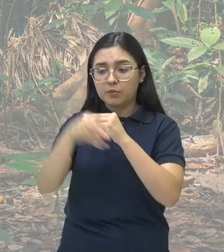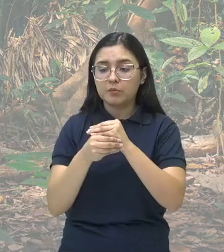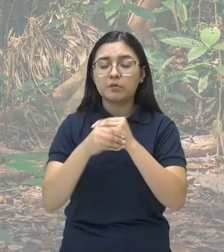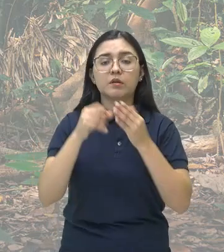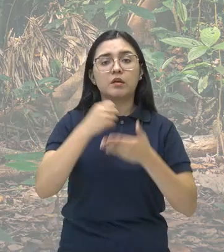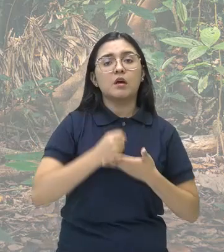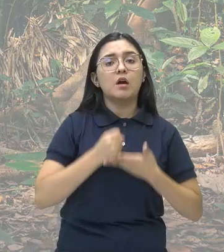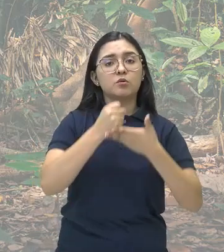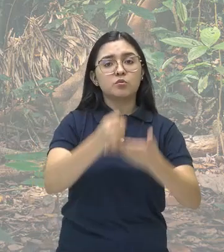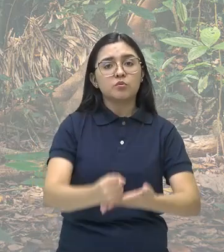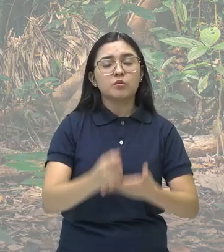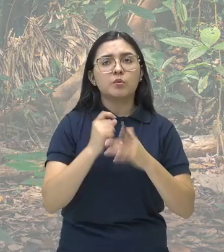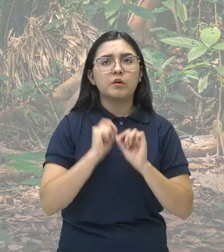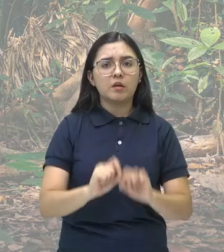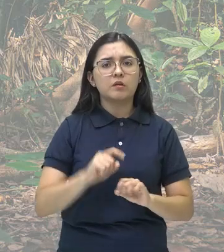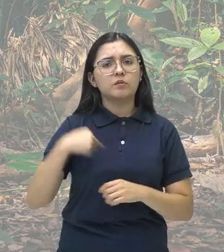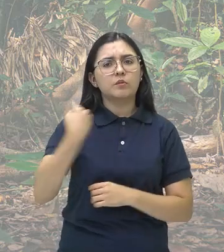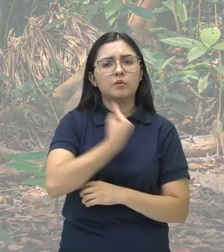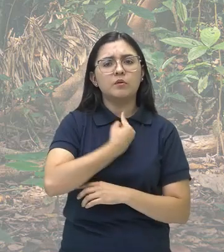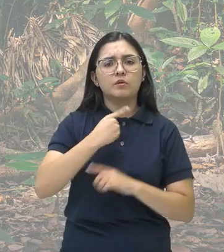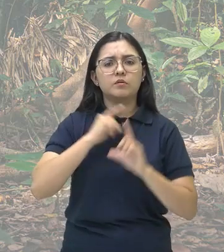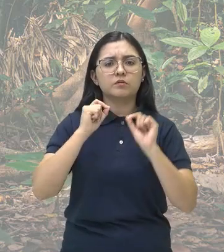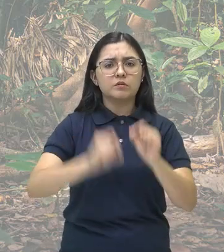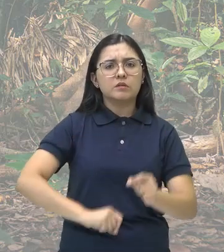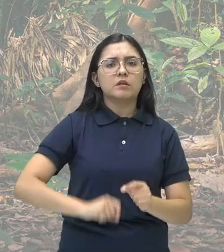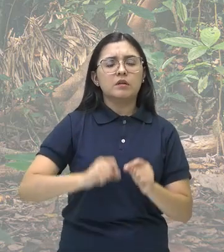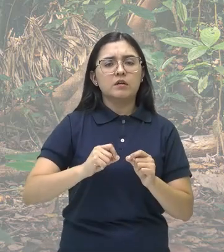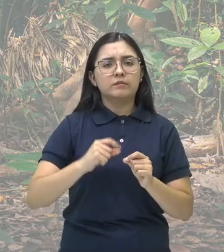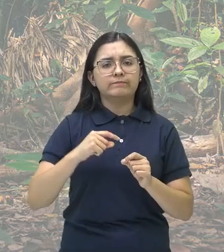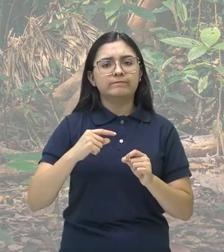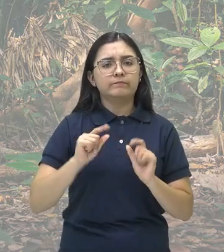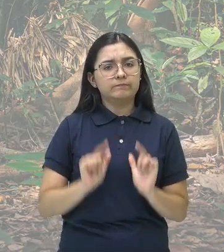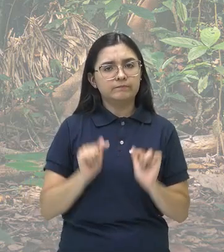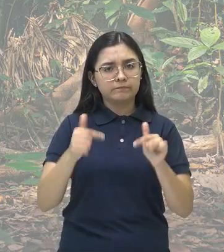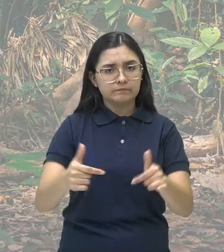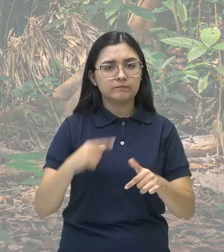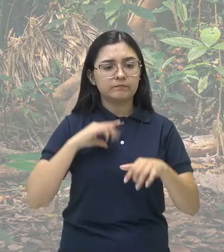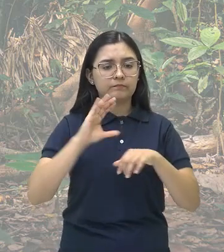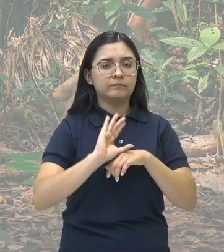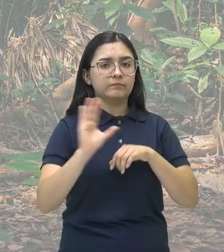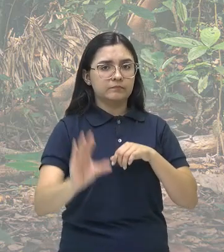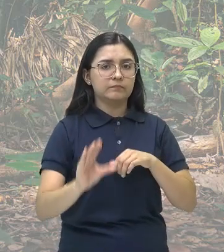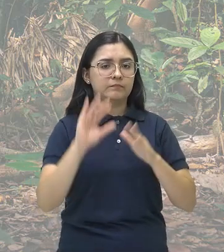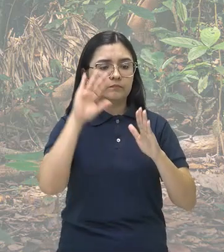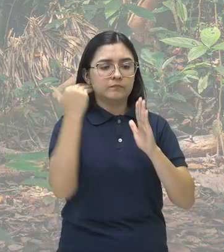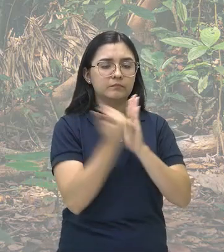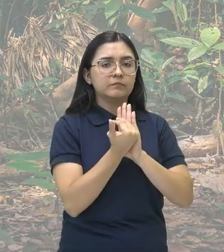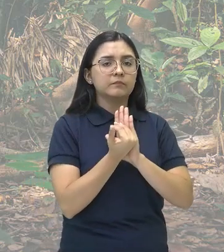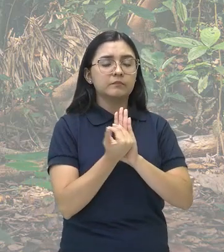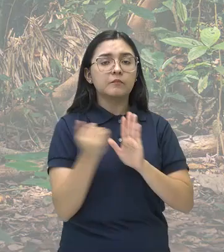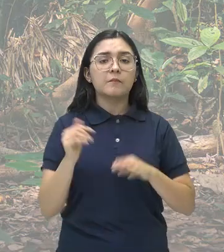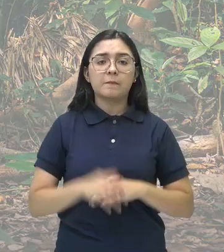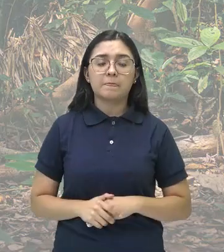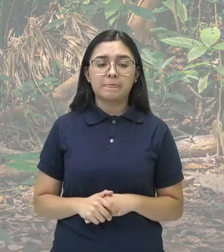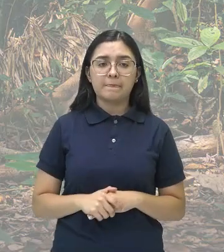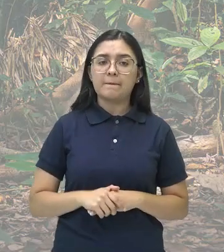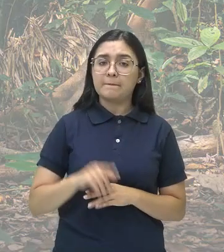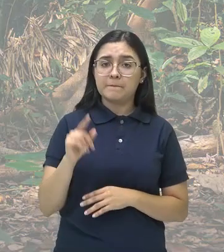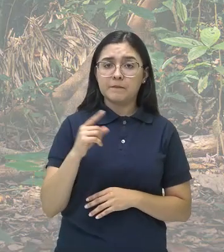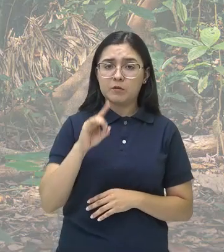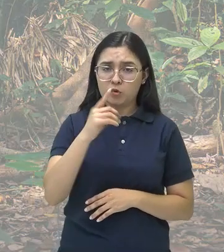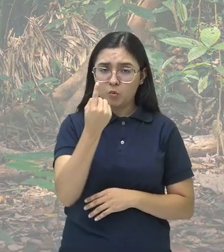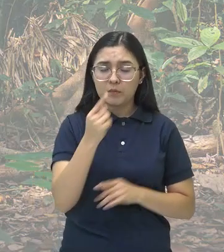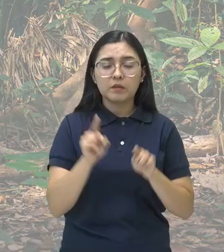que ajudam, né, a cumprir aquilo que a Constituição dá para a gente. Tá bom? Não tem só essa,